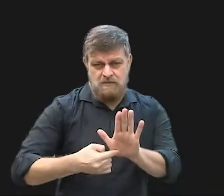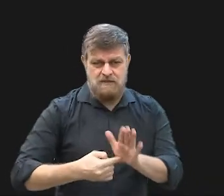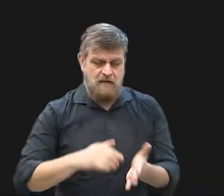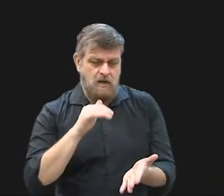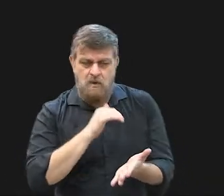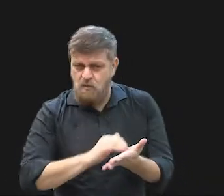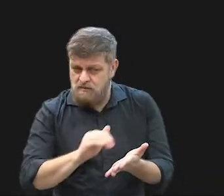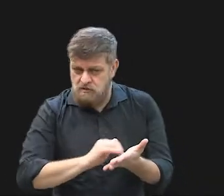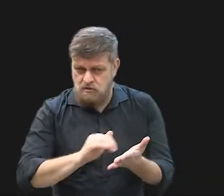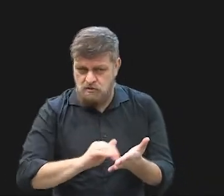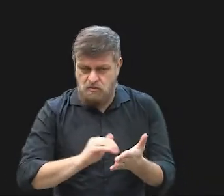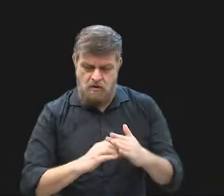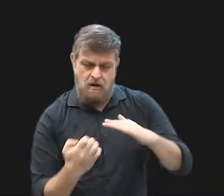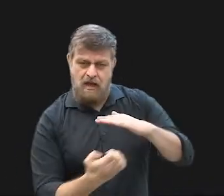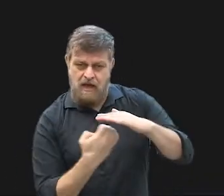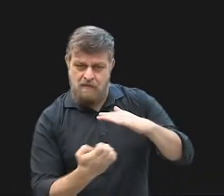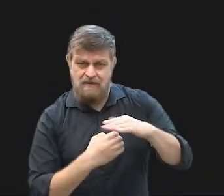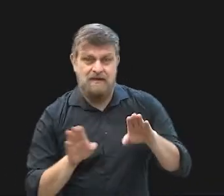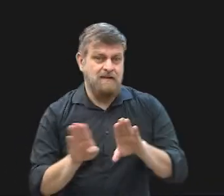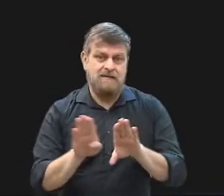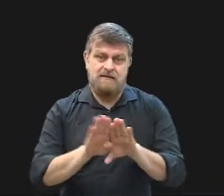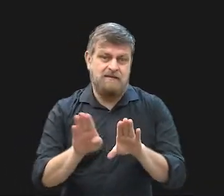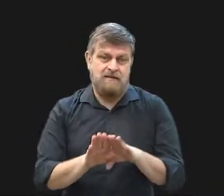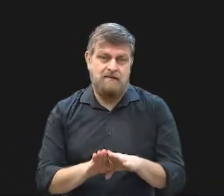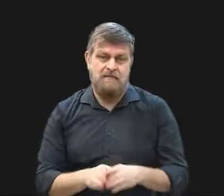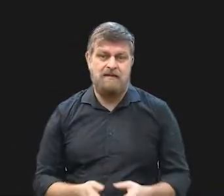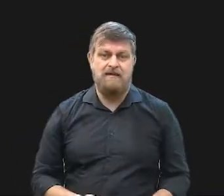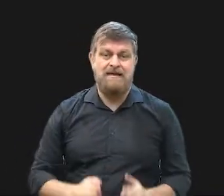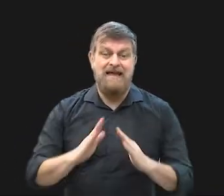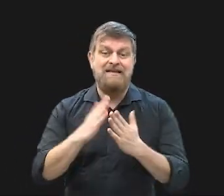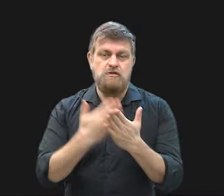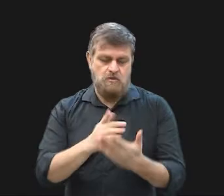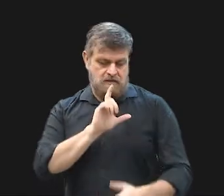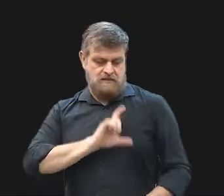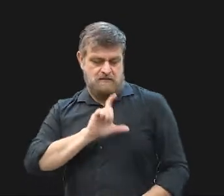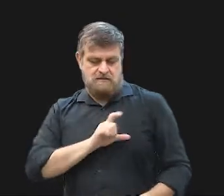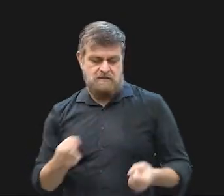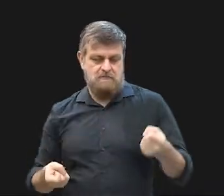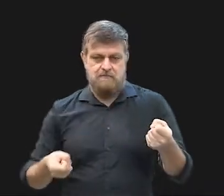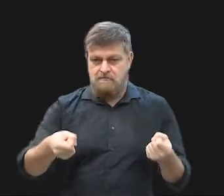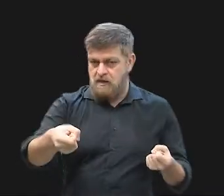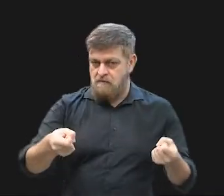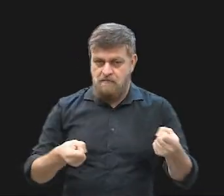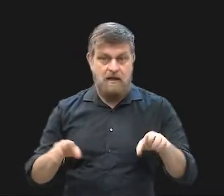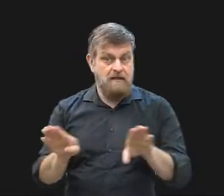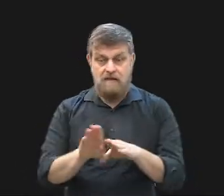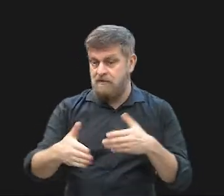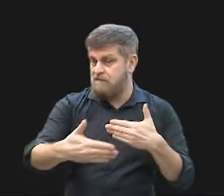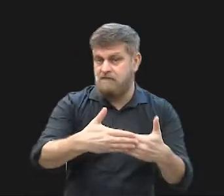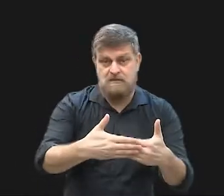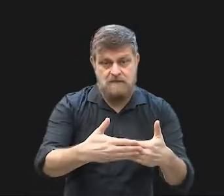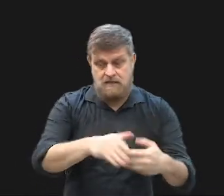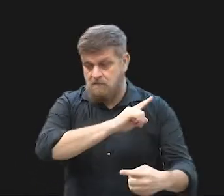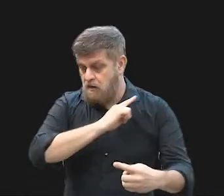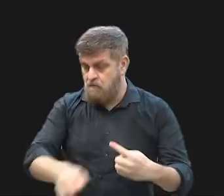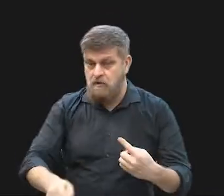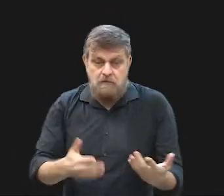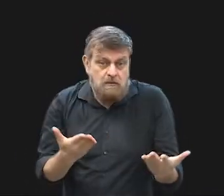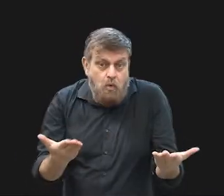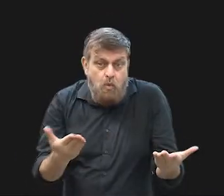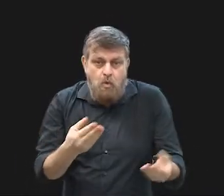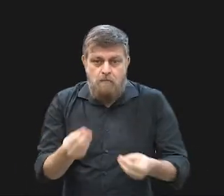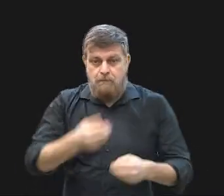escritório, comprovar as escolas, as autoescolas aqui na cidade de Campinas, as CFCs também ficaram paradas, né?